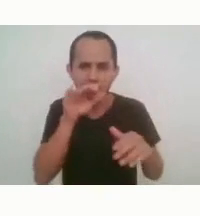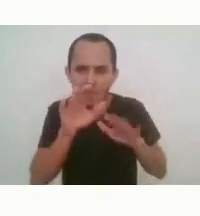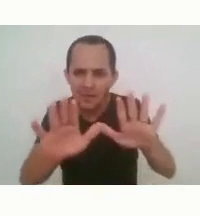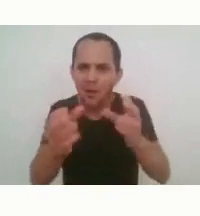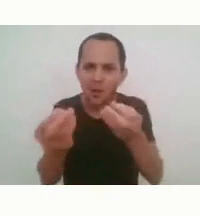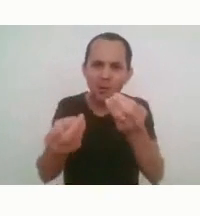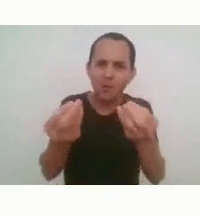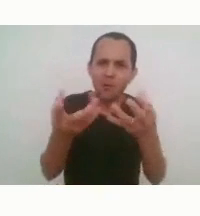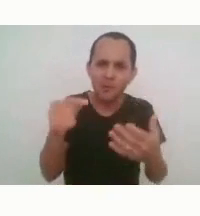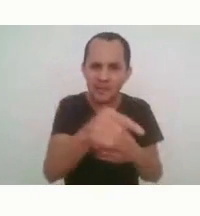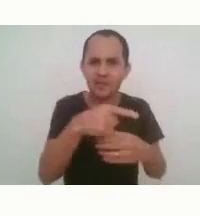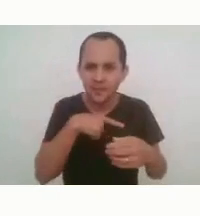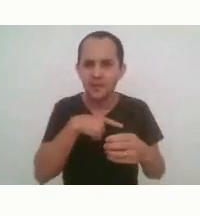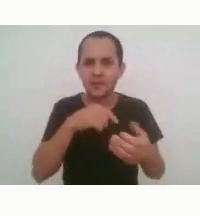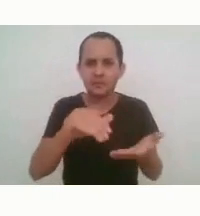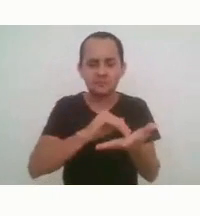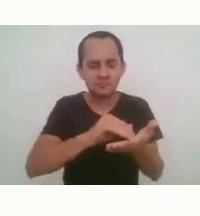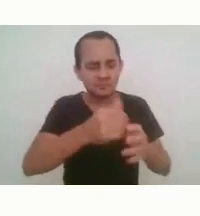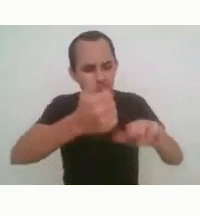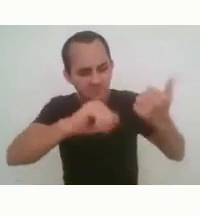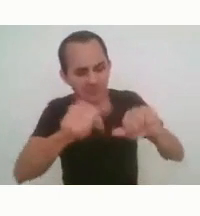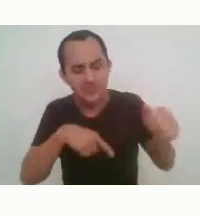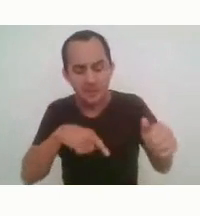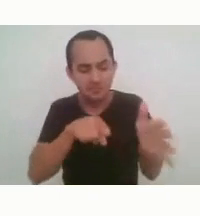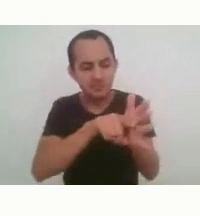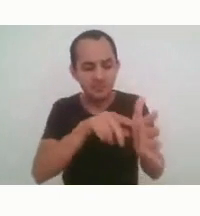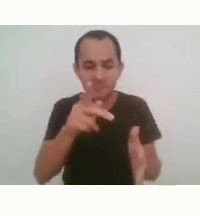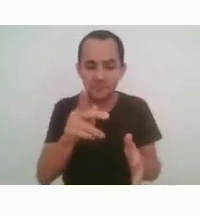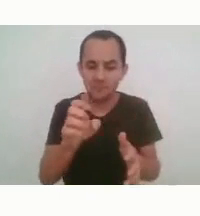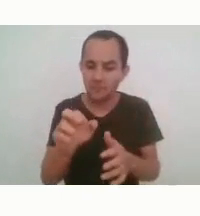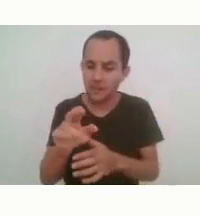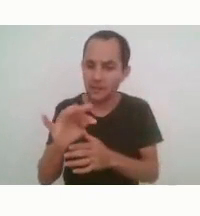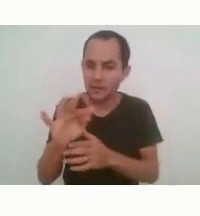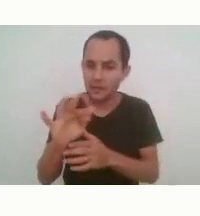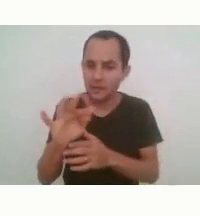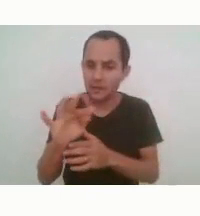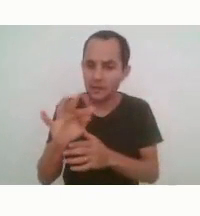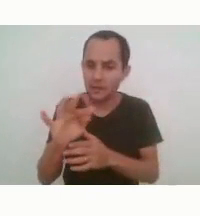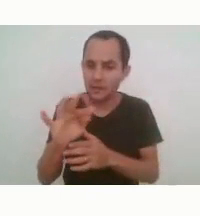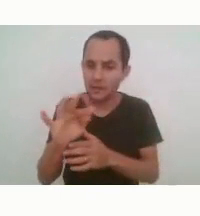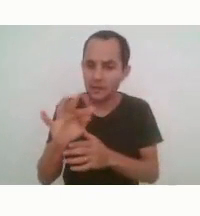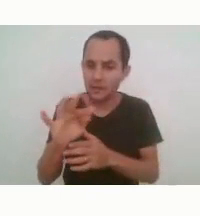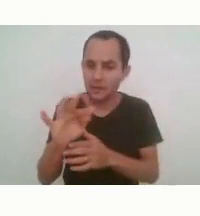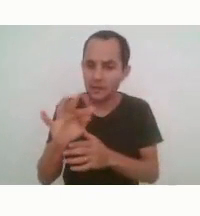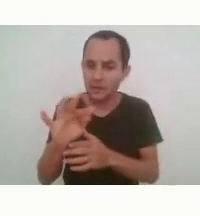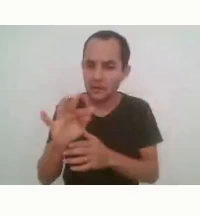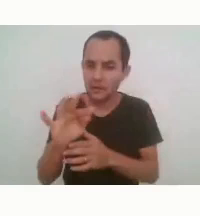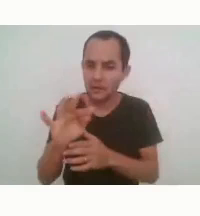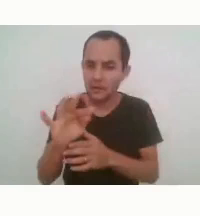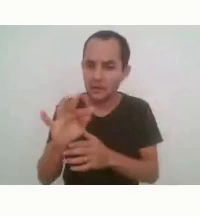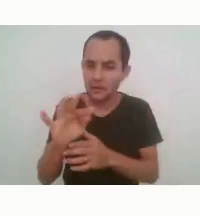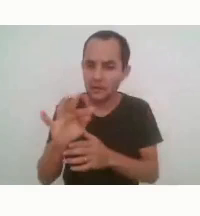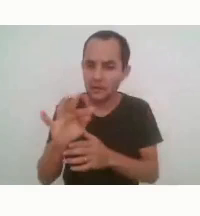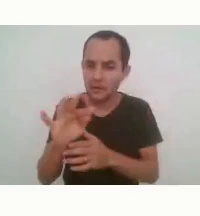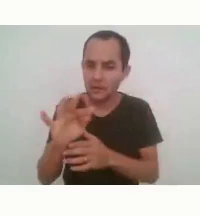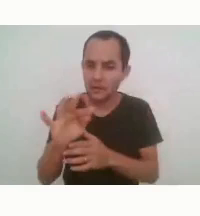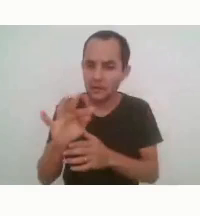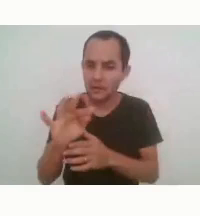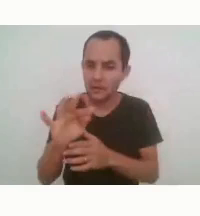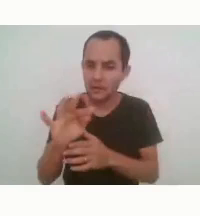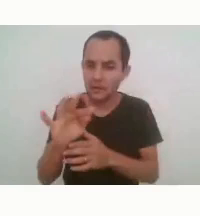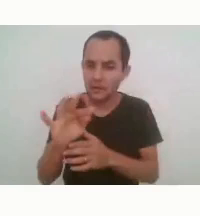tem escriturário, tem peritos, tá certo? Eles podem trabalhar, obviamente, eles não vão vai atrás de bandido, mas eles podem trabalhar, então, no